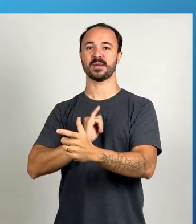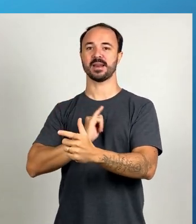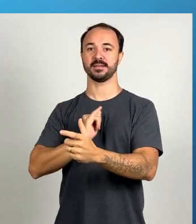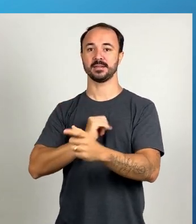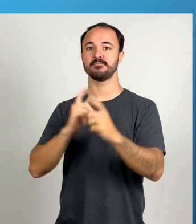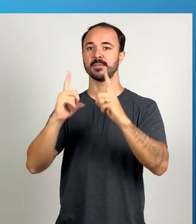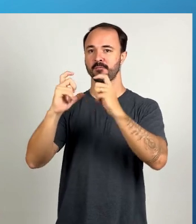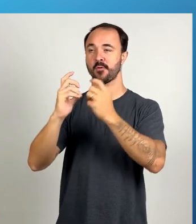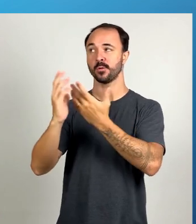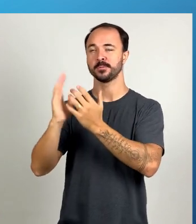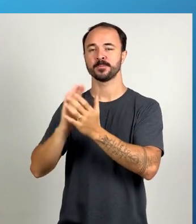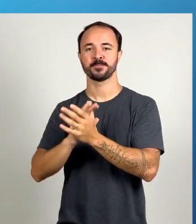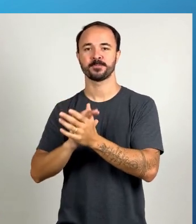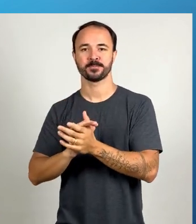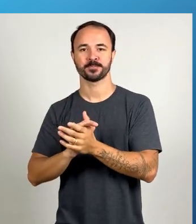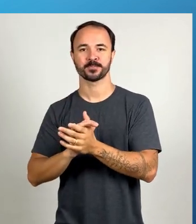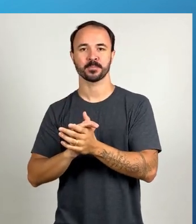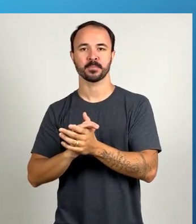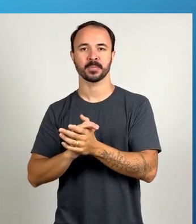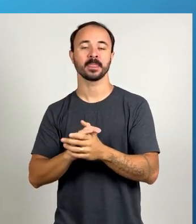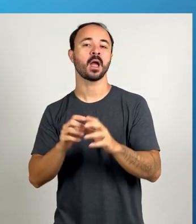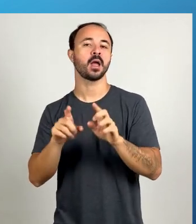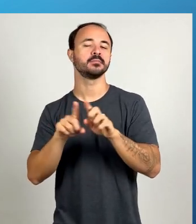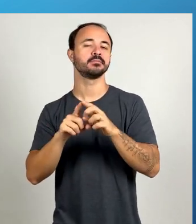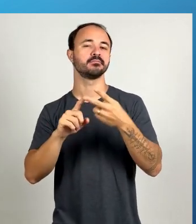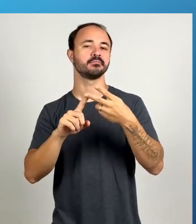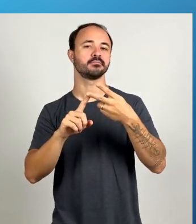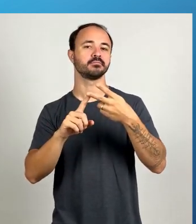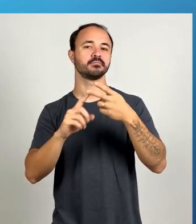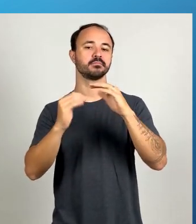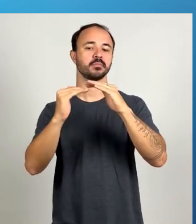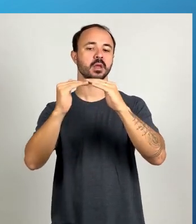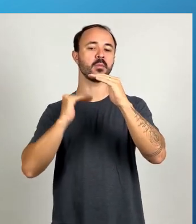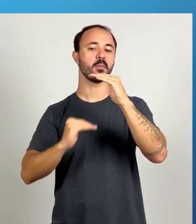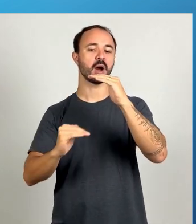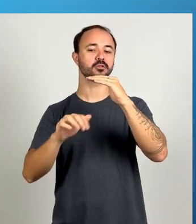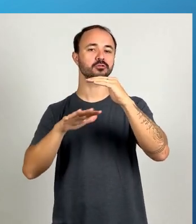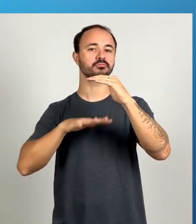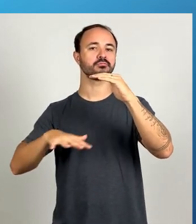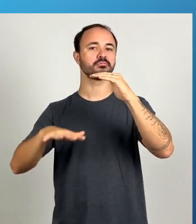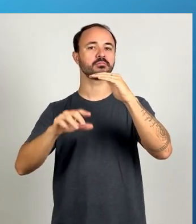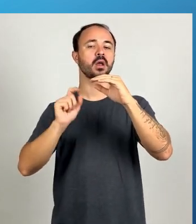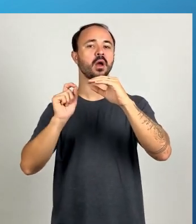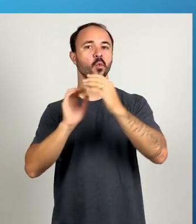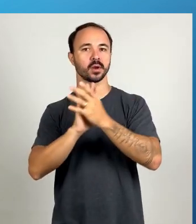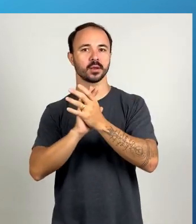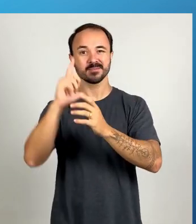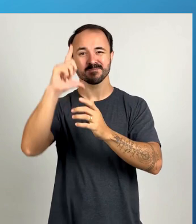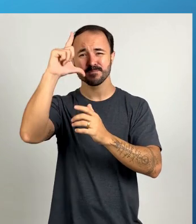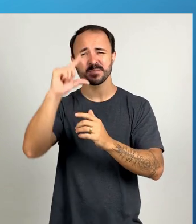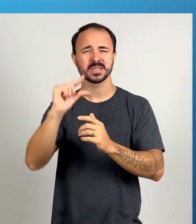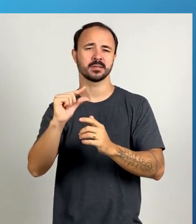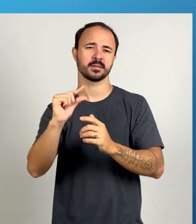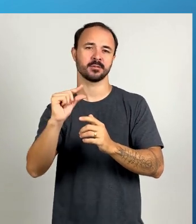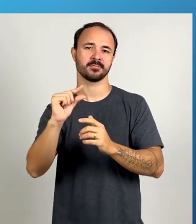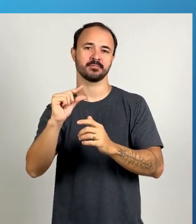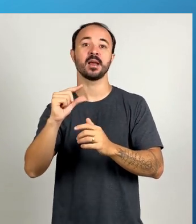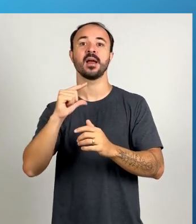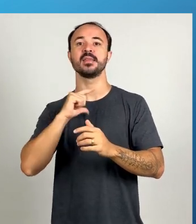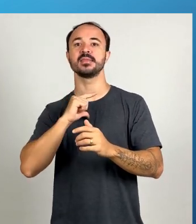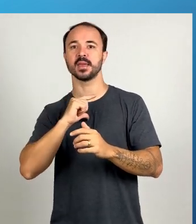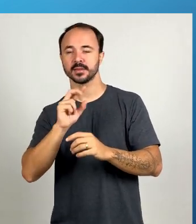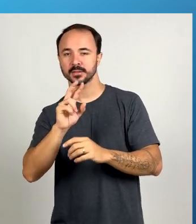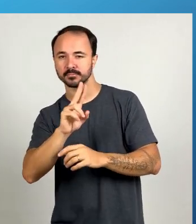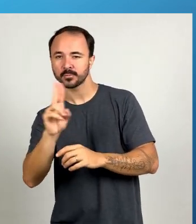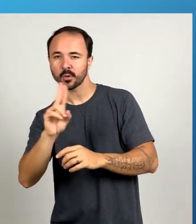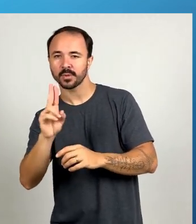todinha de Imperatriz. E aí na parte inferior do mapa a gente tem pequenininho as